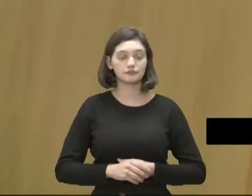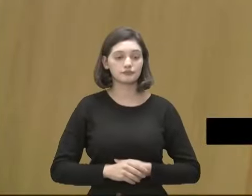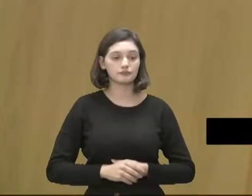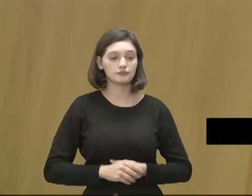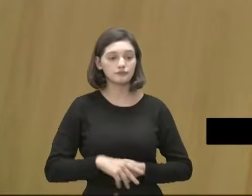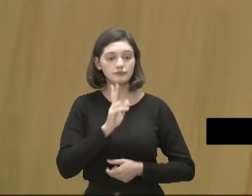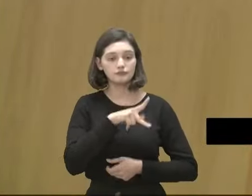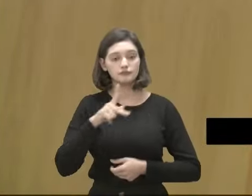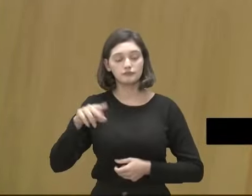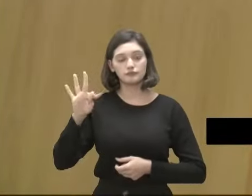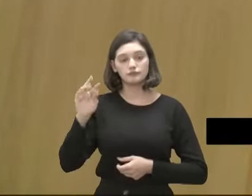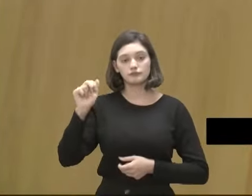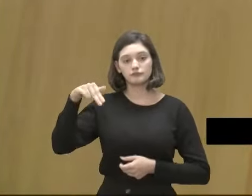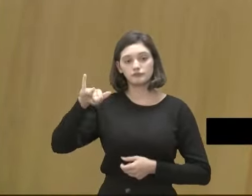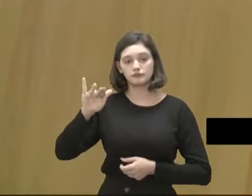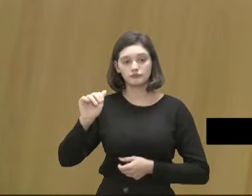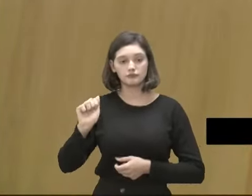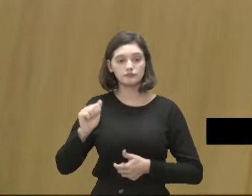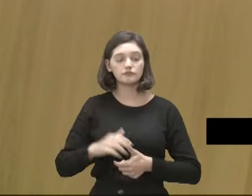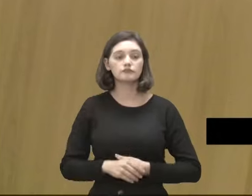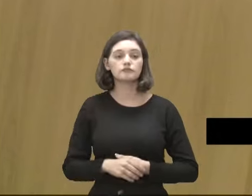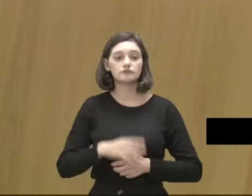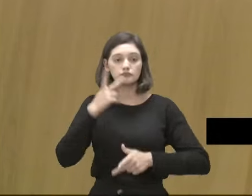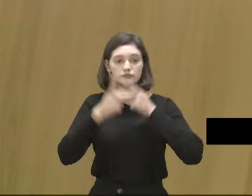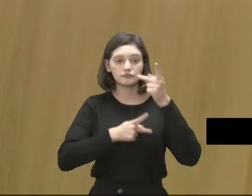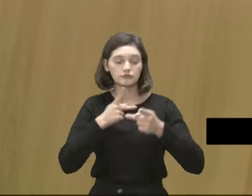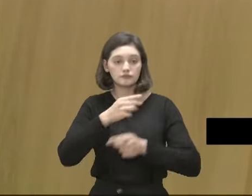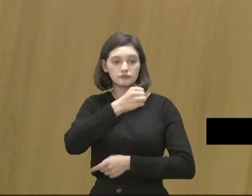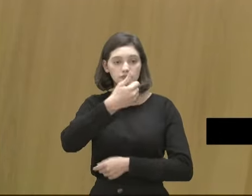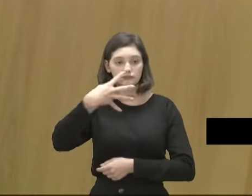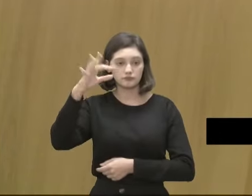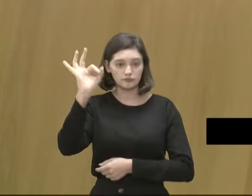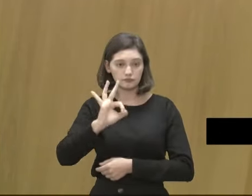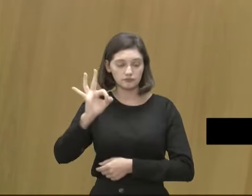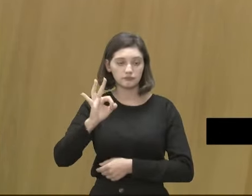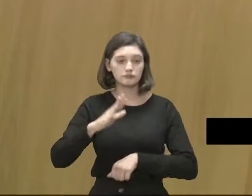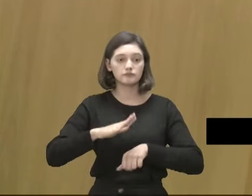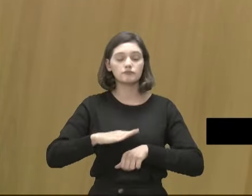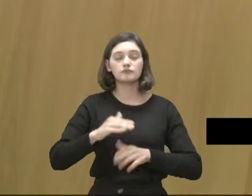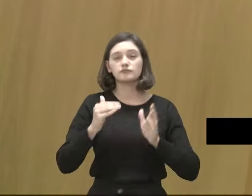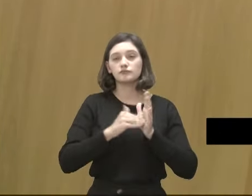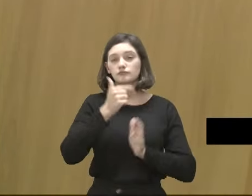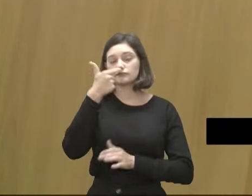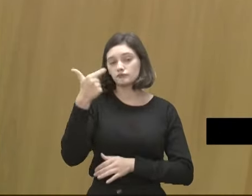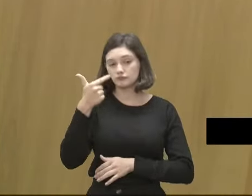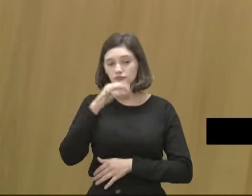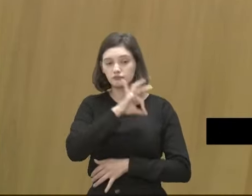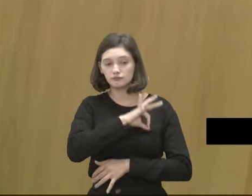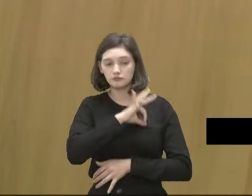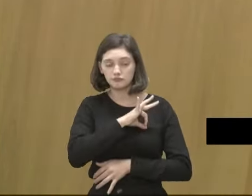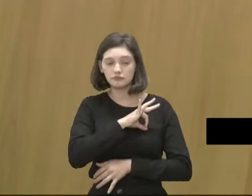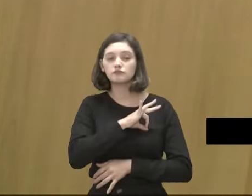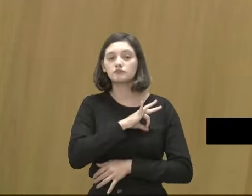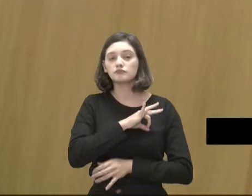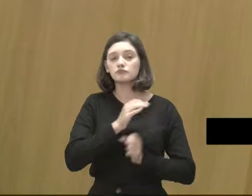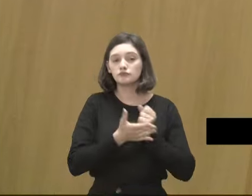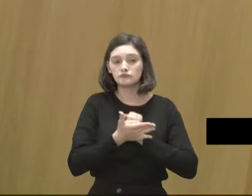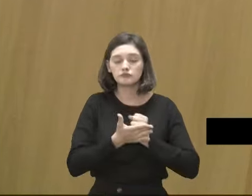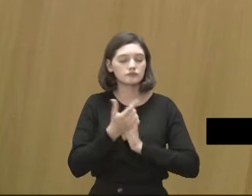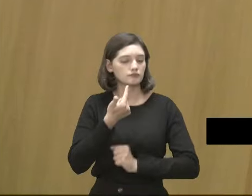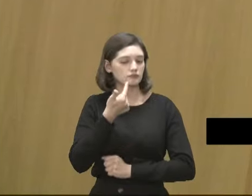Professora Tânia, então, com relação à contribuição dos 14%, até dois salários mínimos o aposentado e pensionista não contribui. Então,